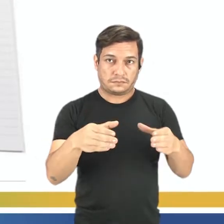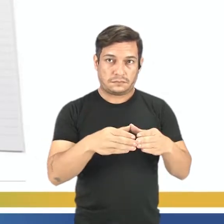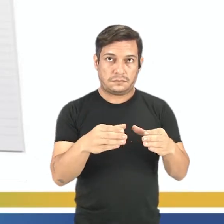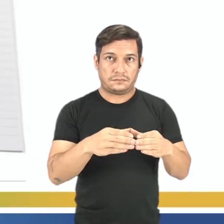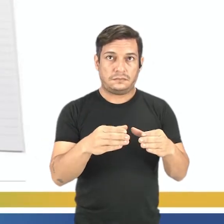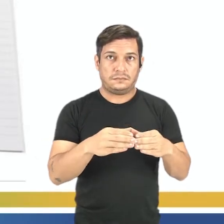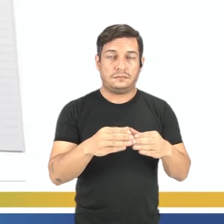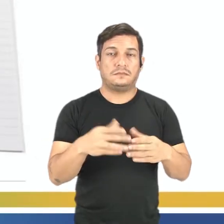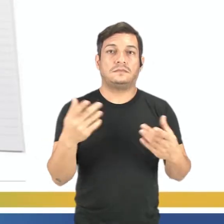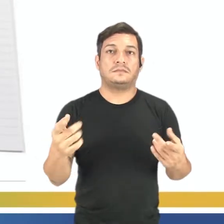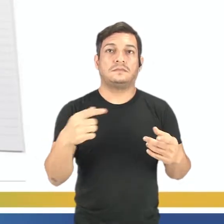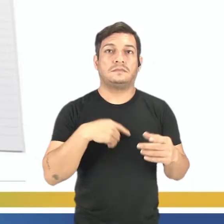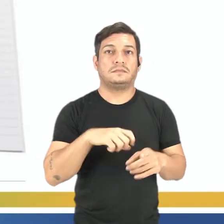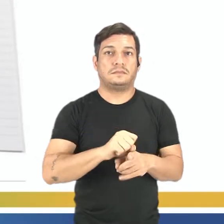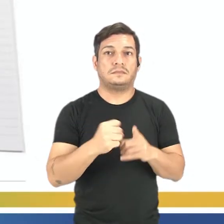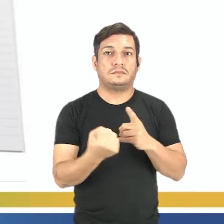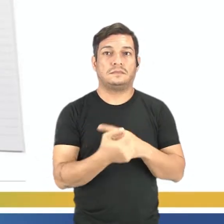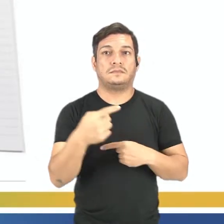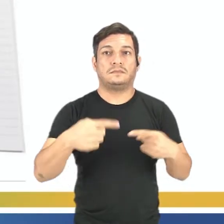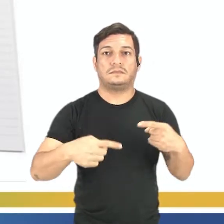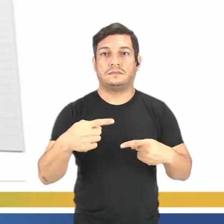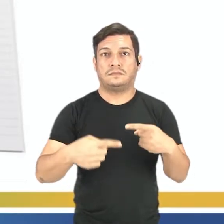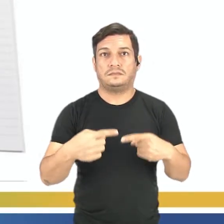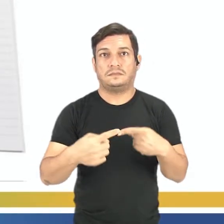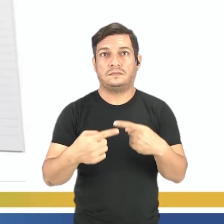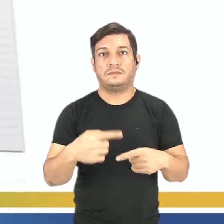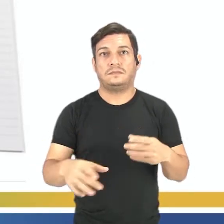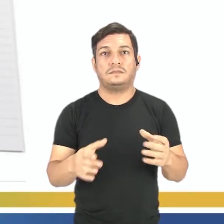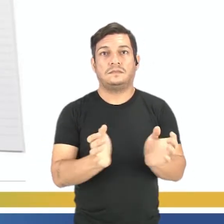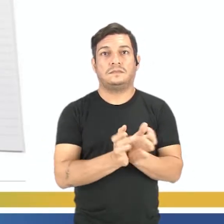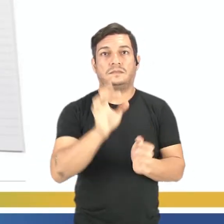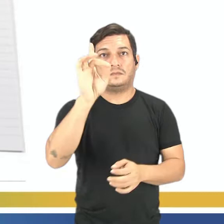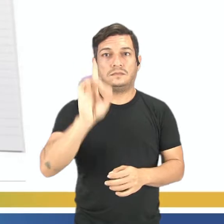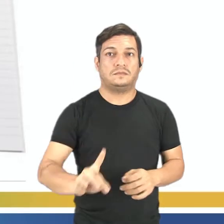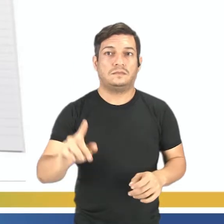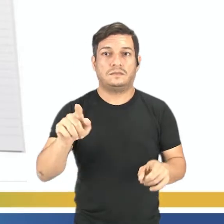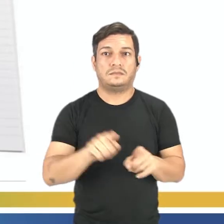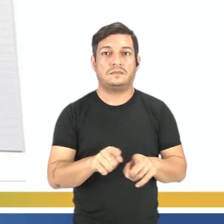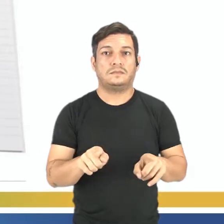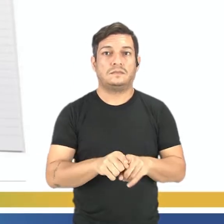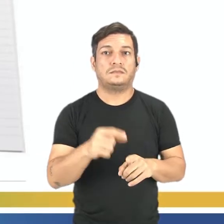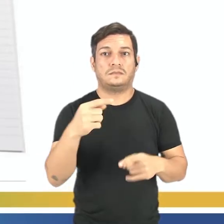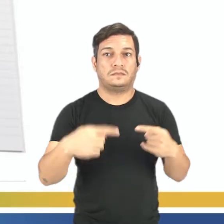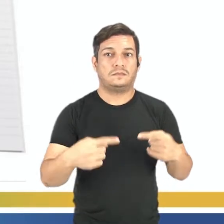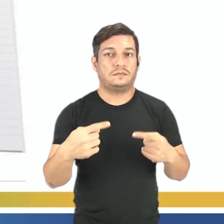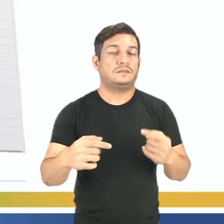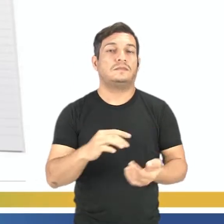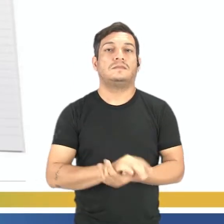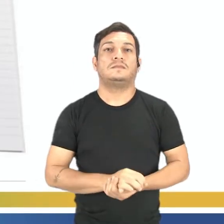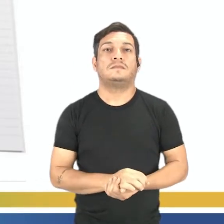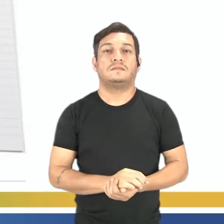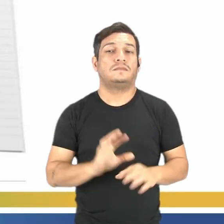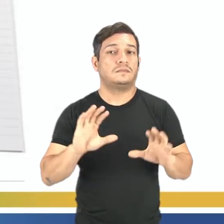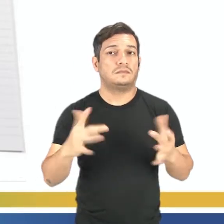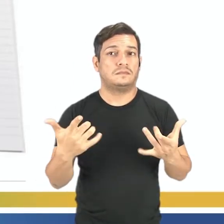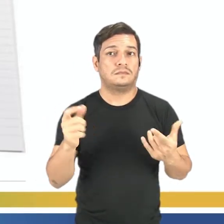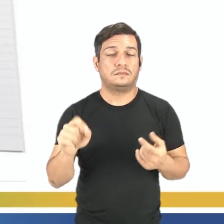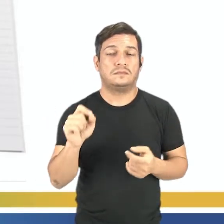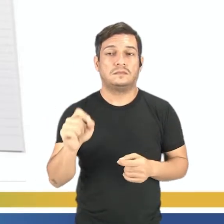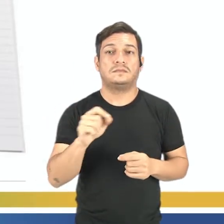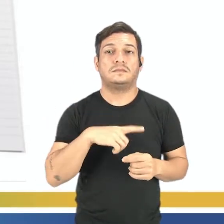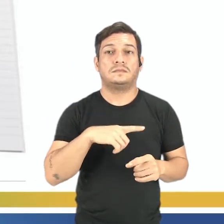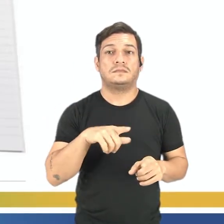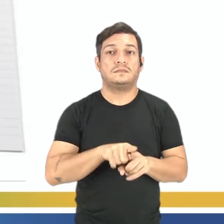determinada sociedade política, conjunto de direitos civis e políticos. Claro que isso implica também